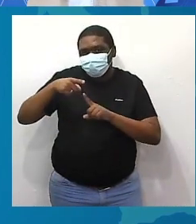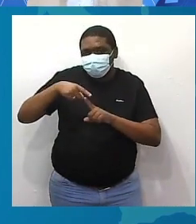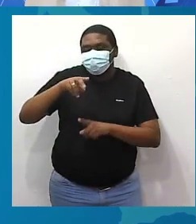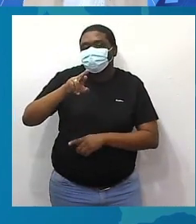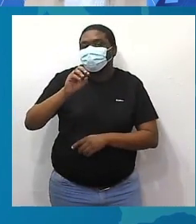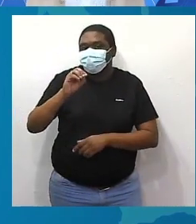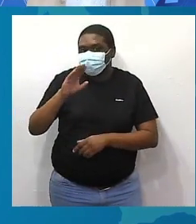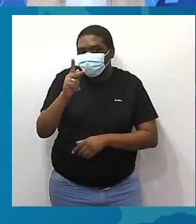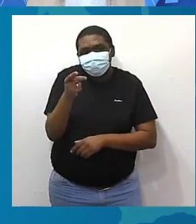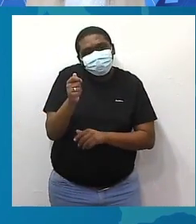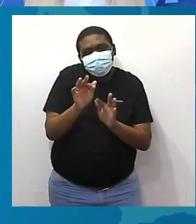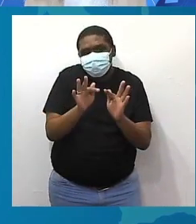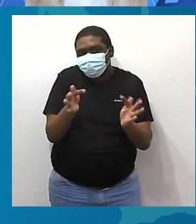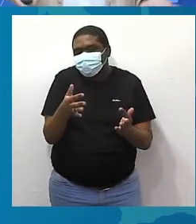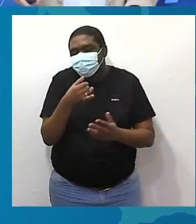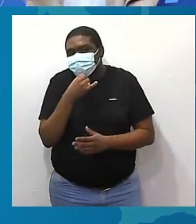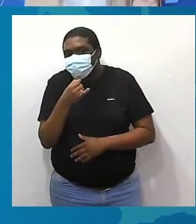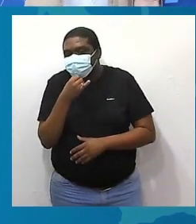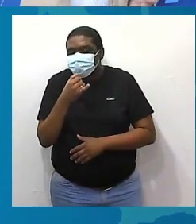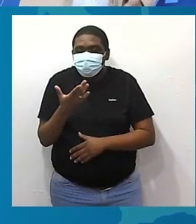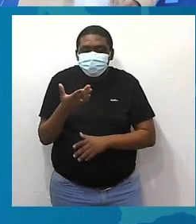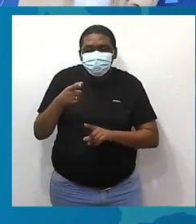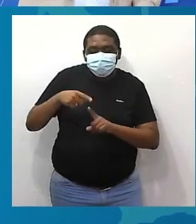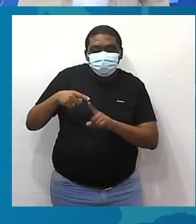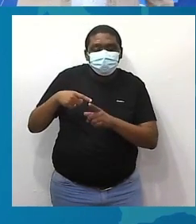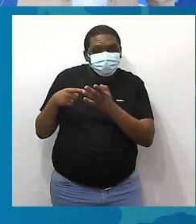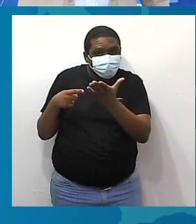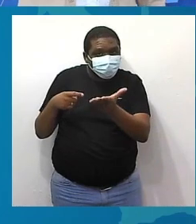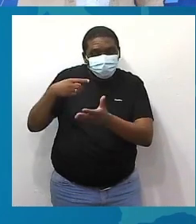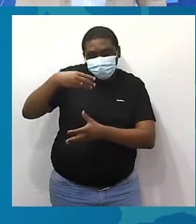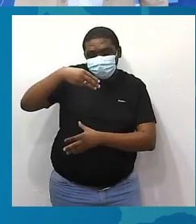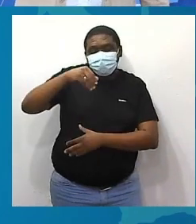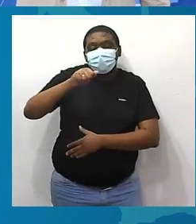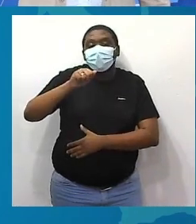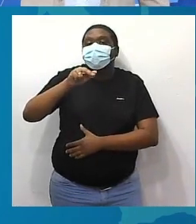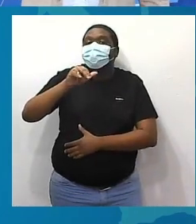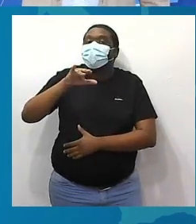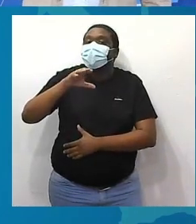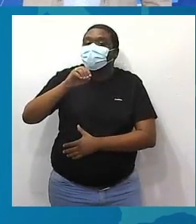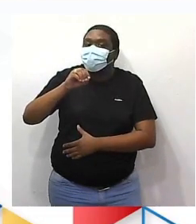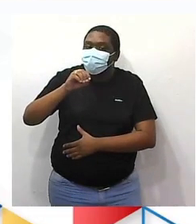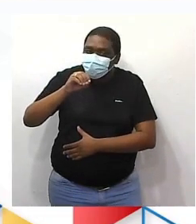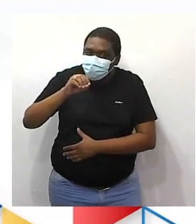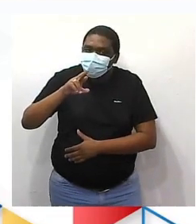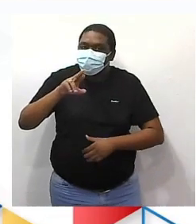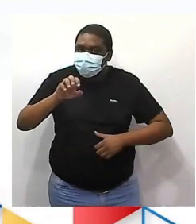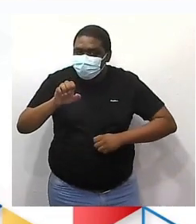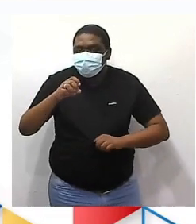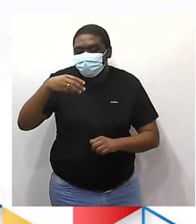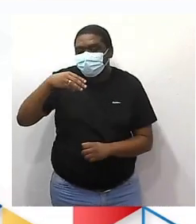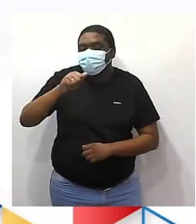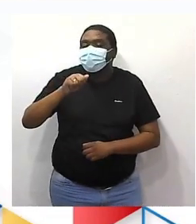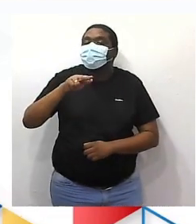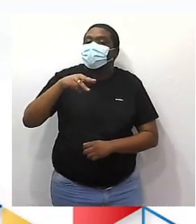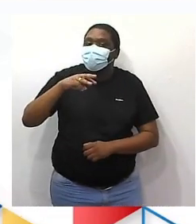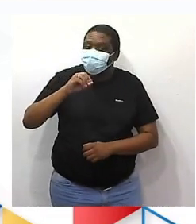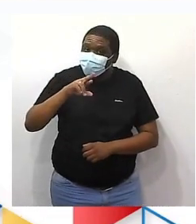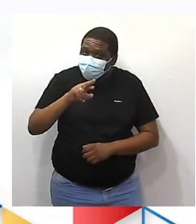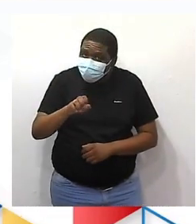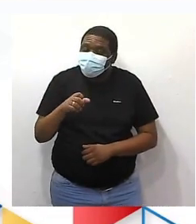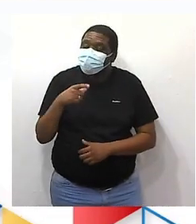simples. Exemplo, o mármore. Olha a imagem aí do mármore. Já conheceram o mármore? Pronto. O mármore, na